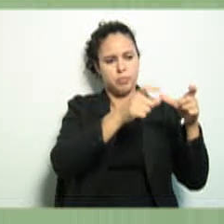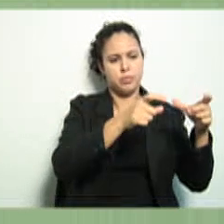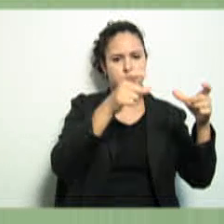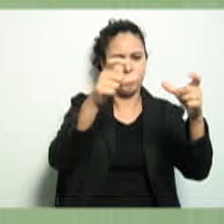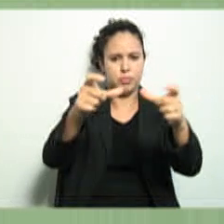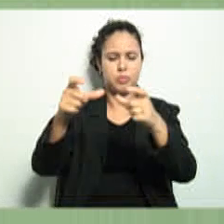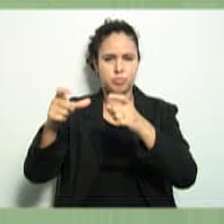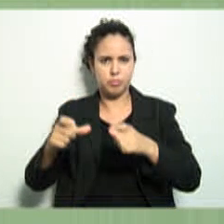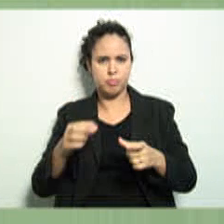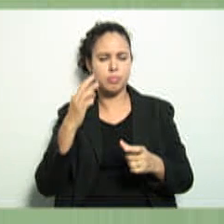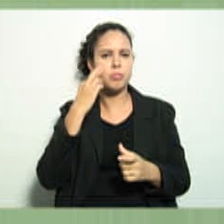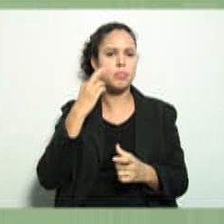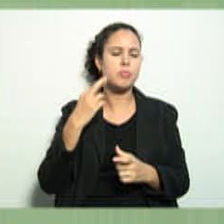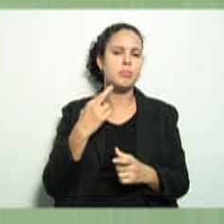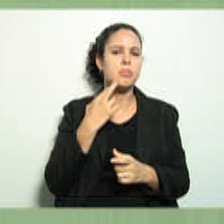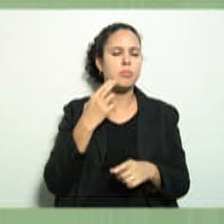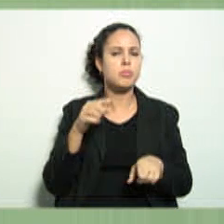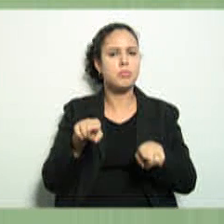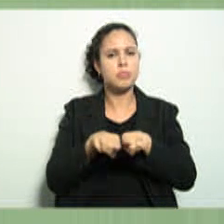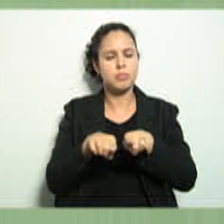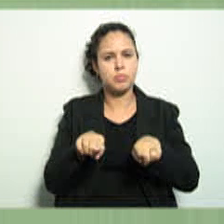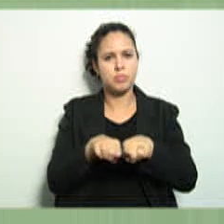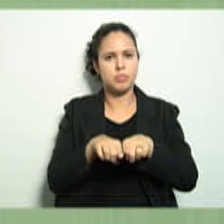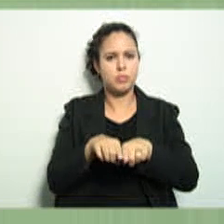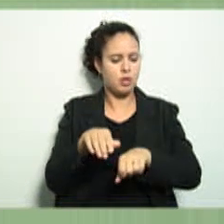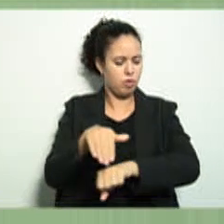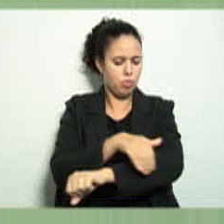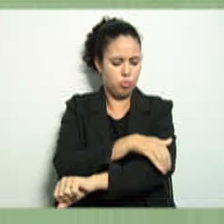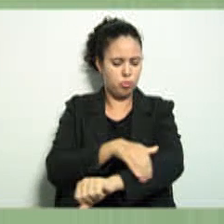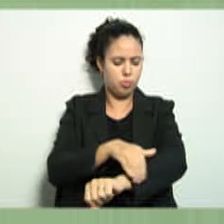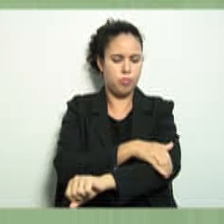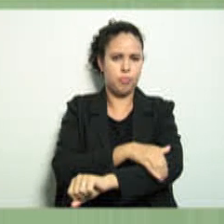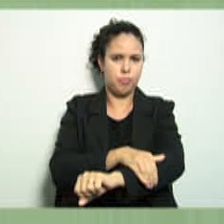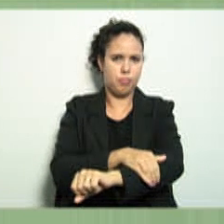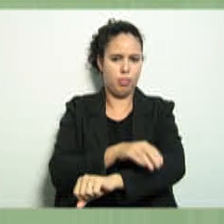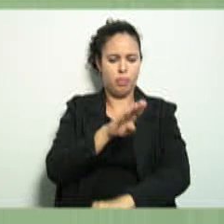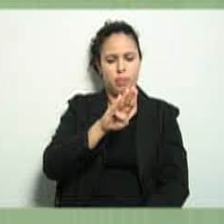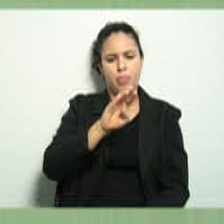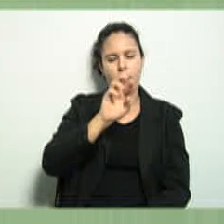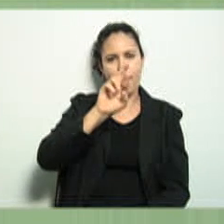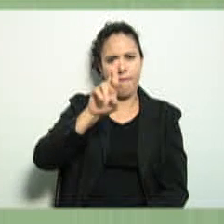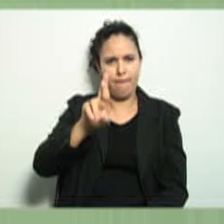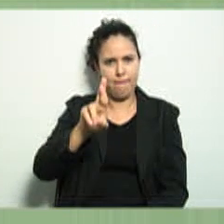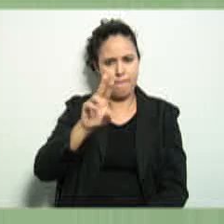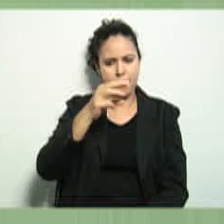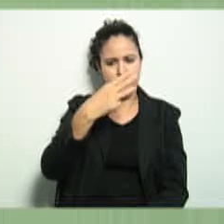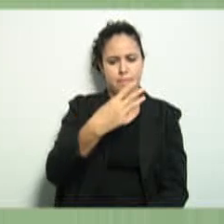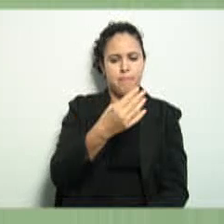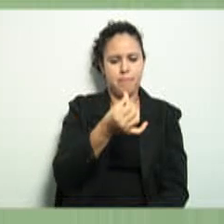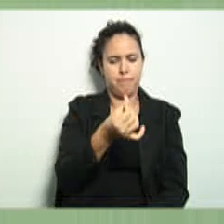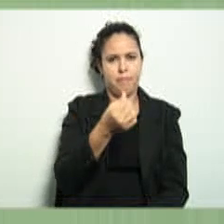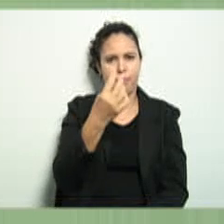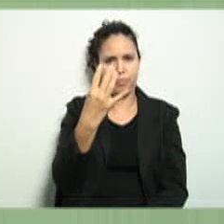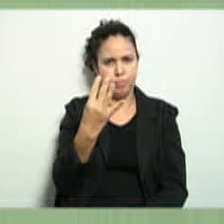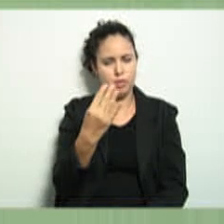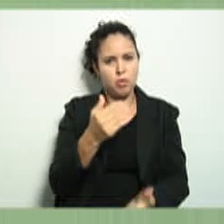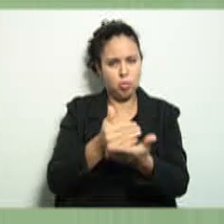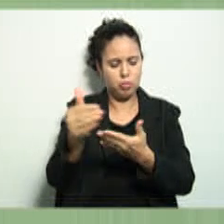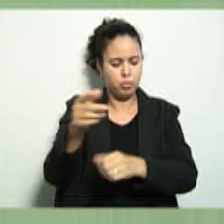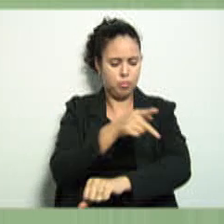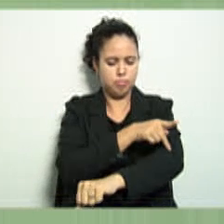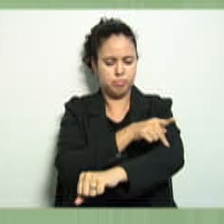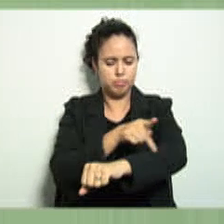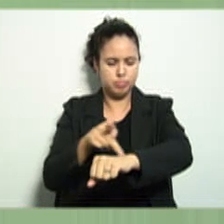1981. O asfaltamento da BR-364, entre 1983 e